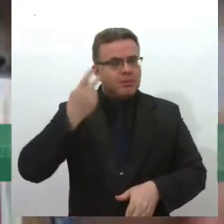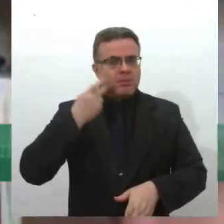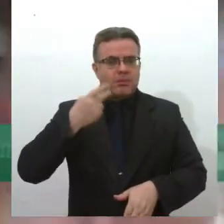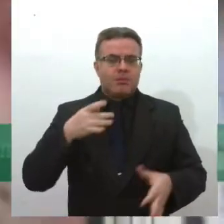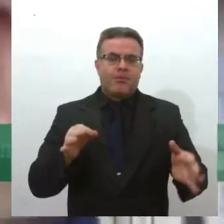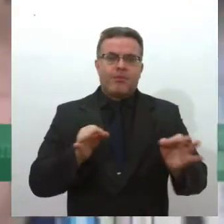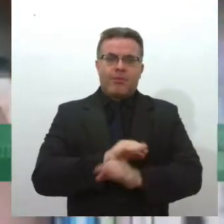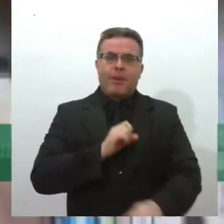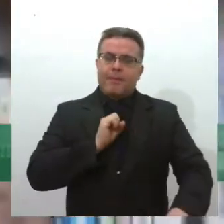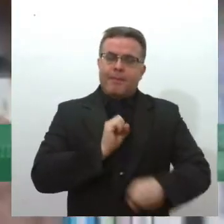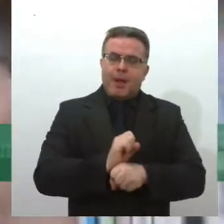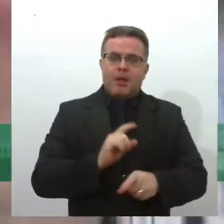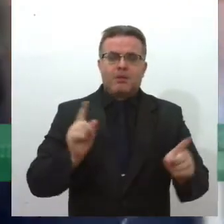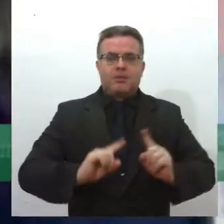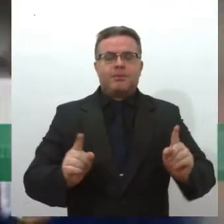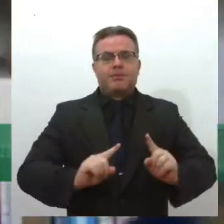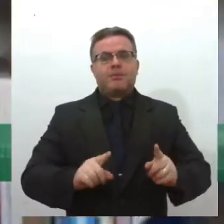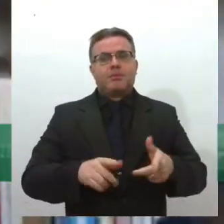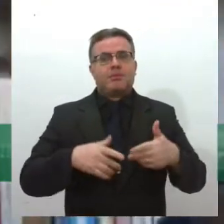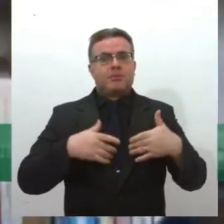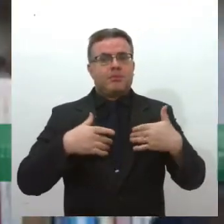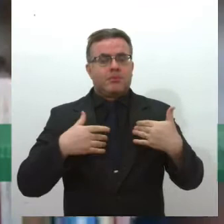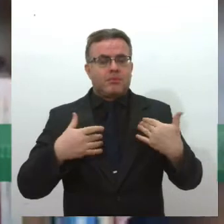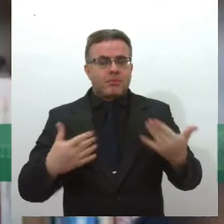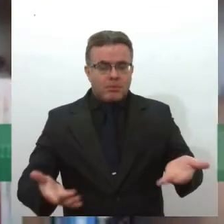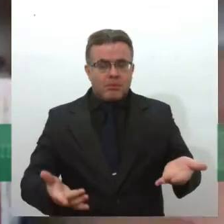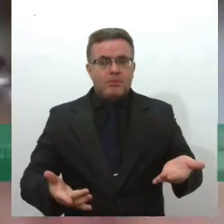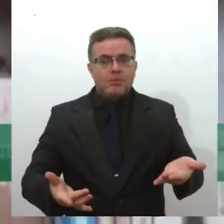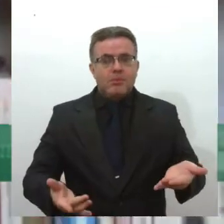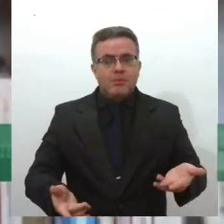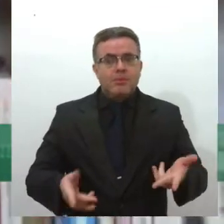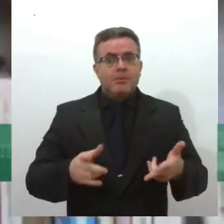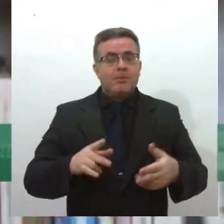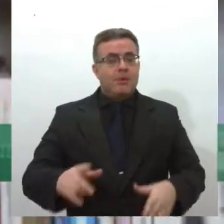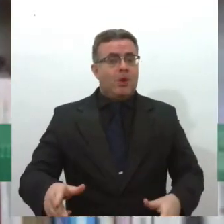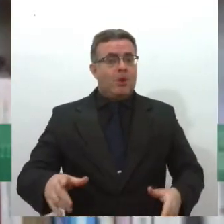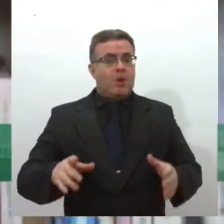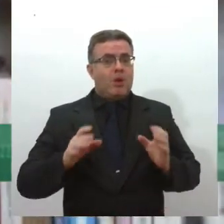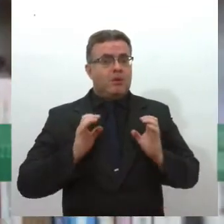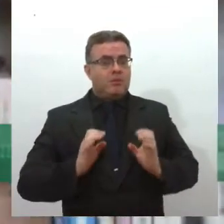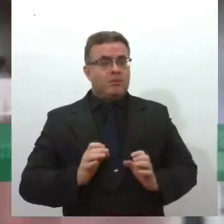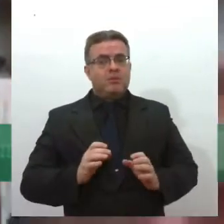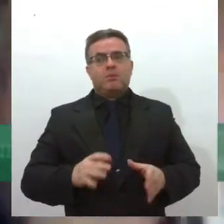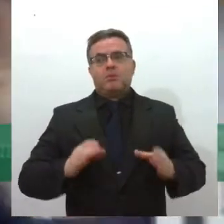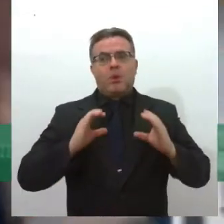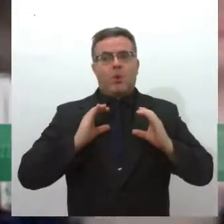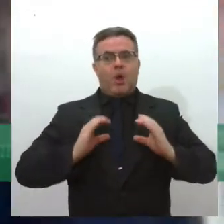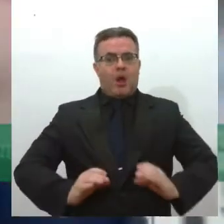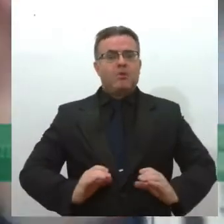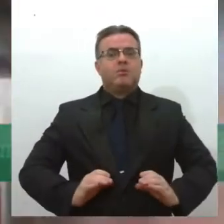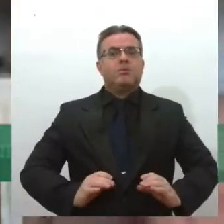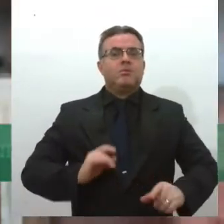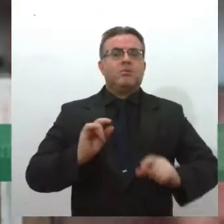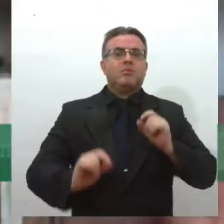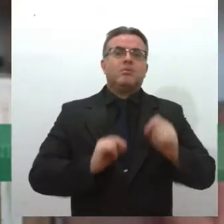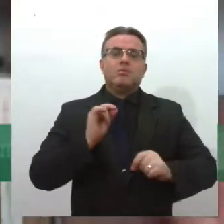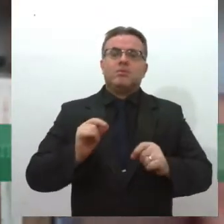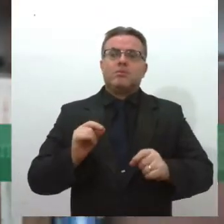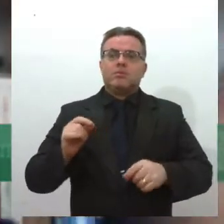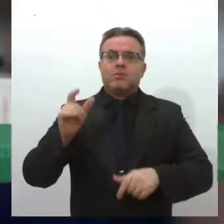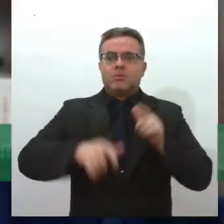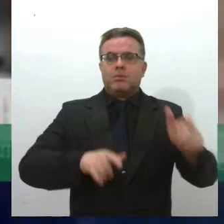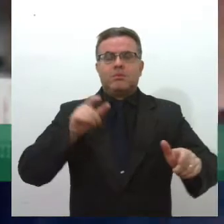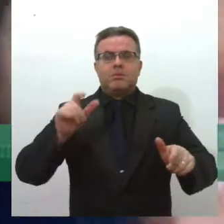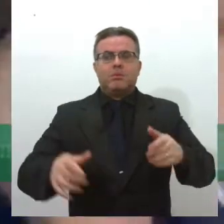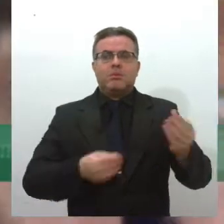aí. Os atos dos membros do Ministério Público, que são protegidos por força da independência